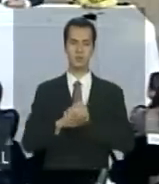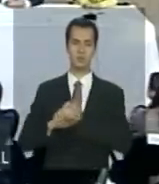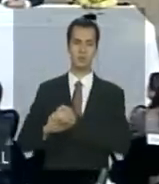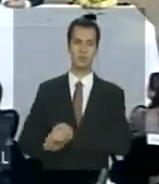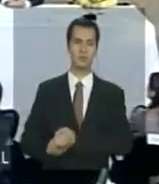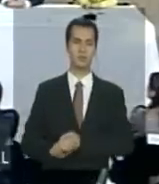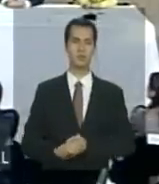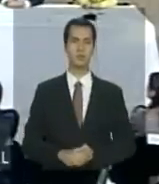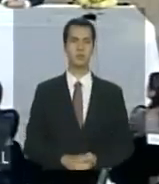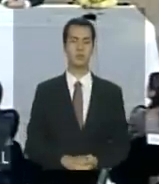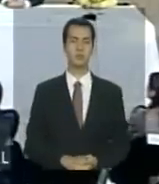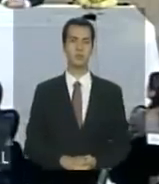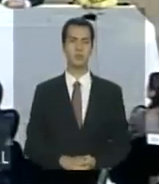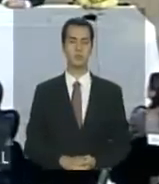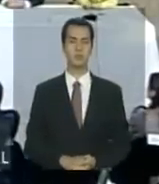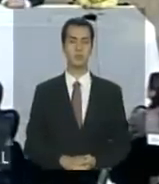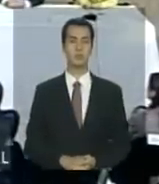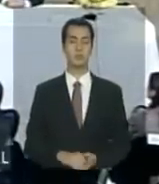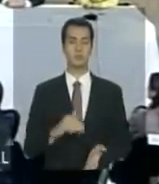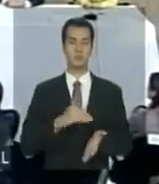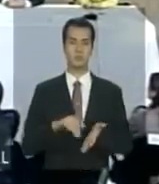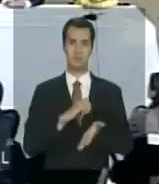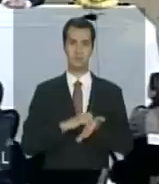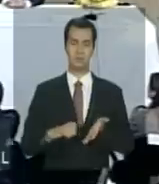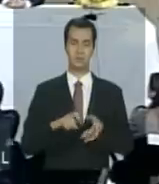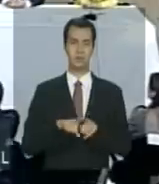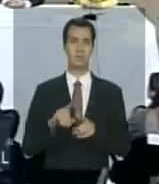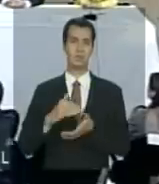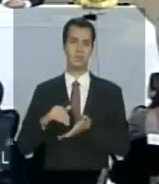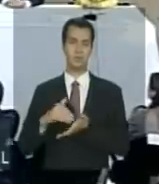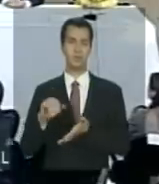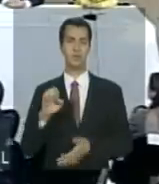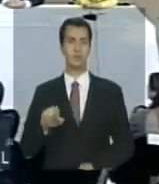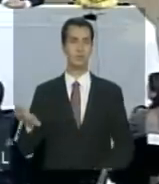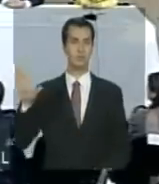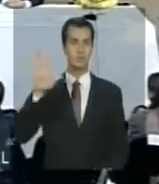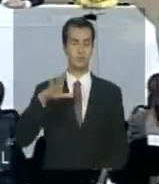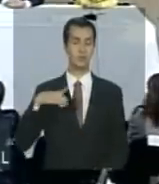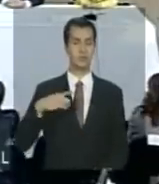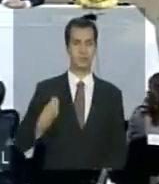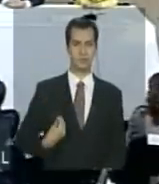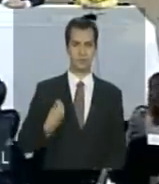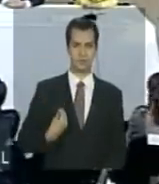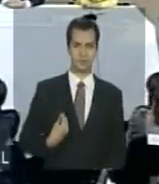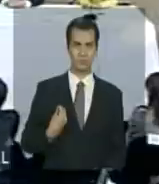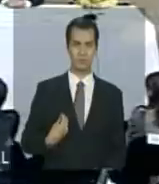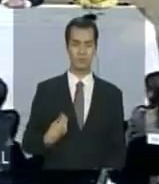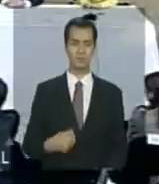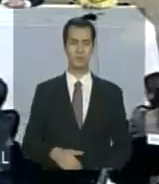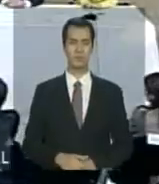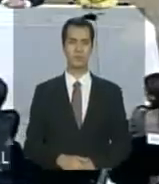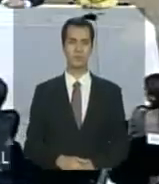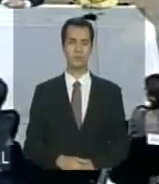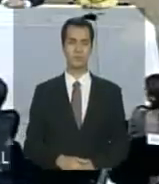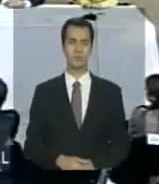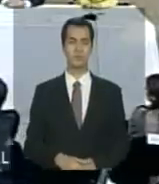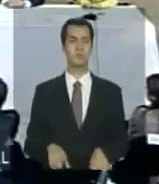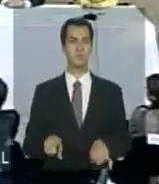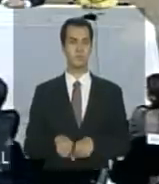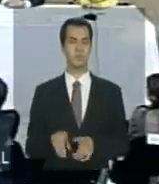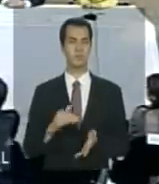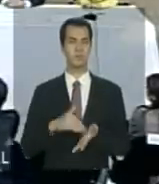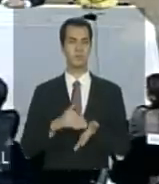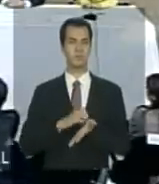executivos, secretários executivos adjuntos e secretários nacionais aqui presentes, inclusive a minha